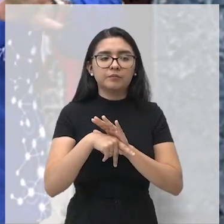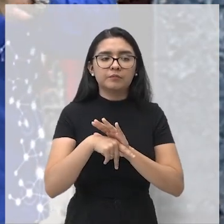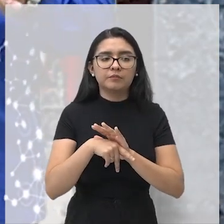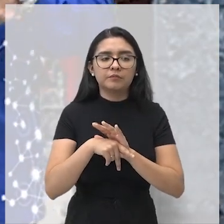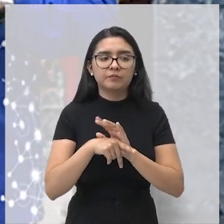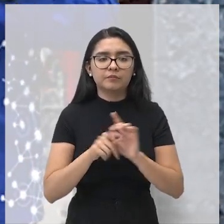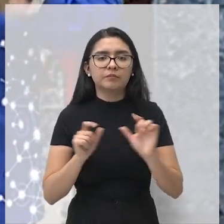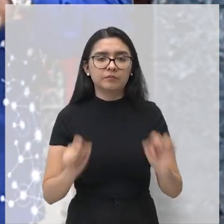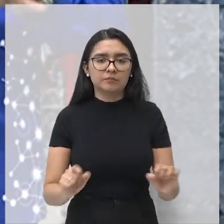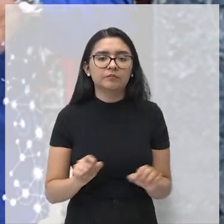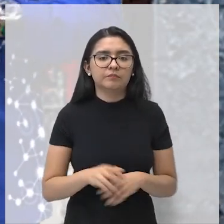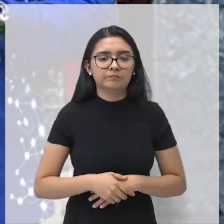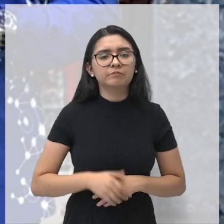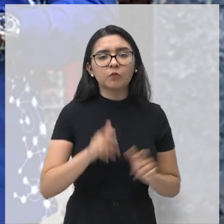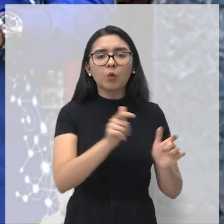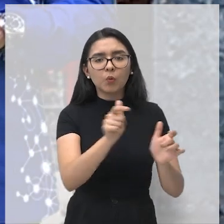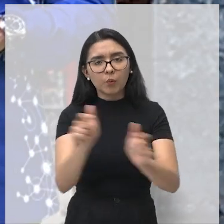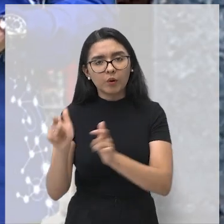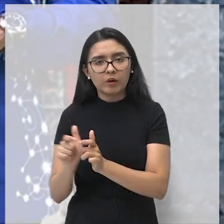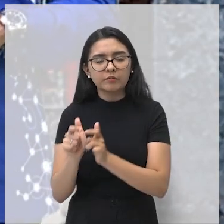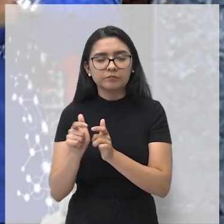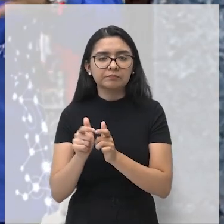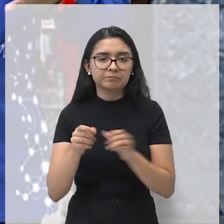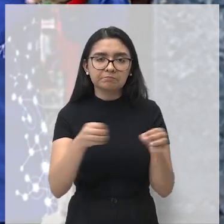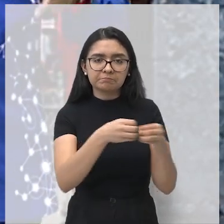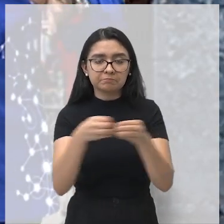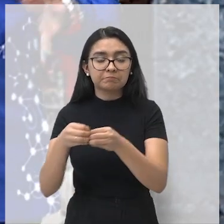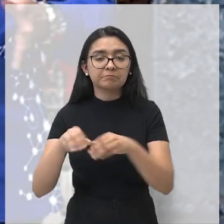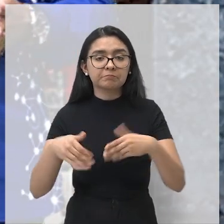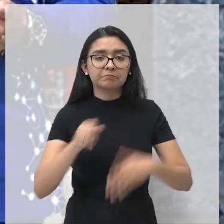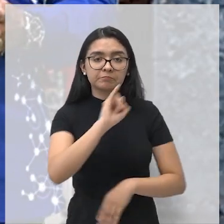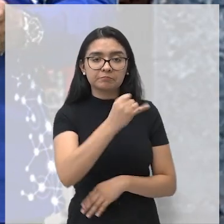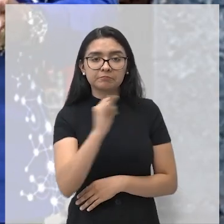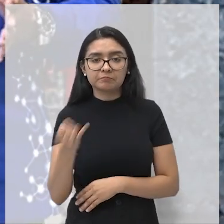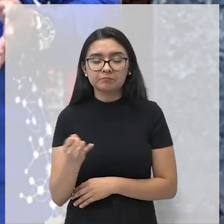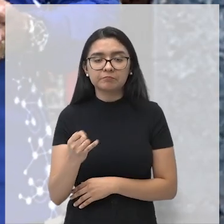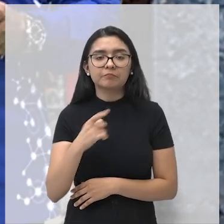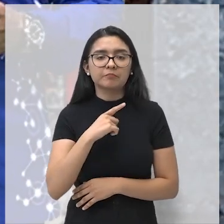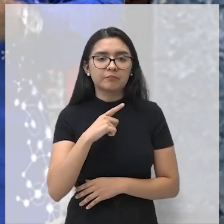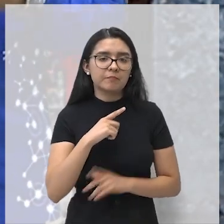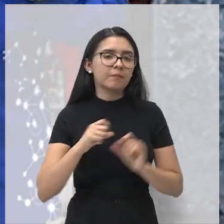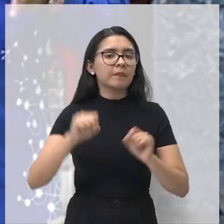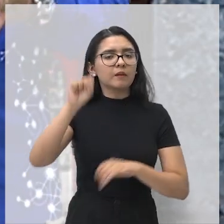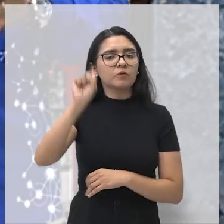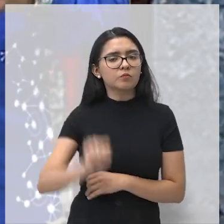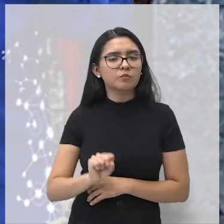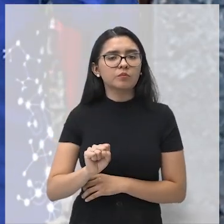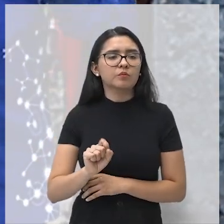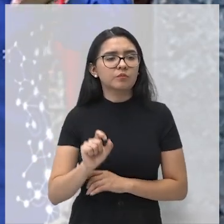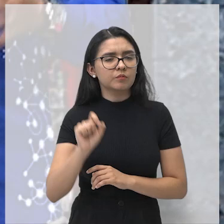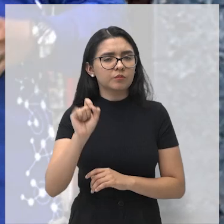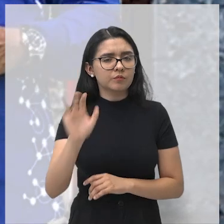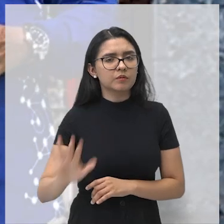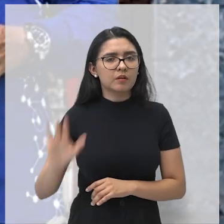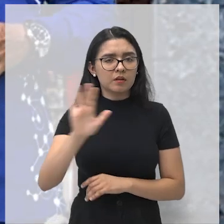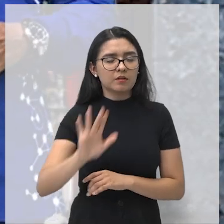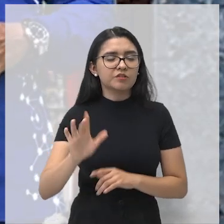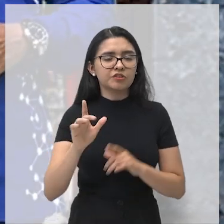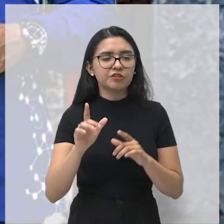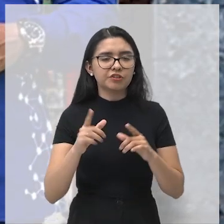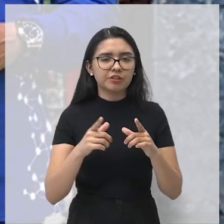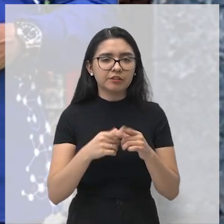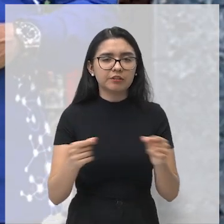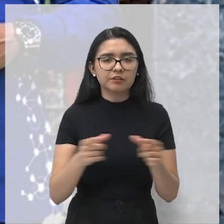né, ali nas localidades próximas, o jiu-jitsu percorreu o sudeste asiático, como a China, e finalmente chegou